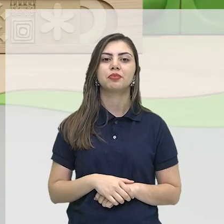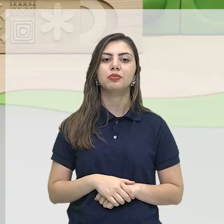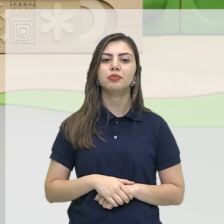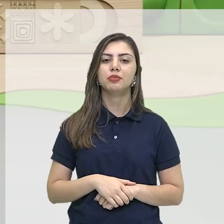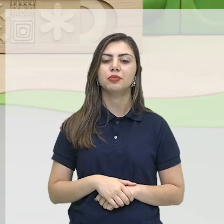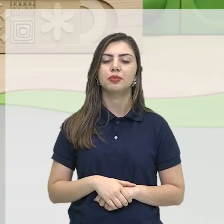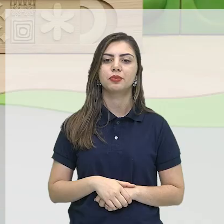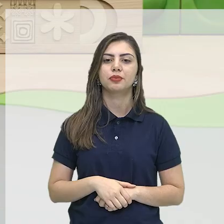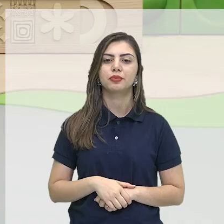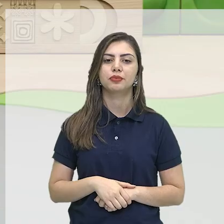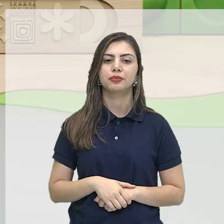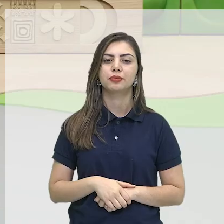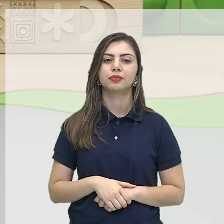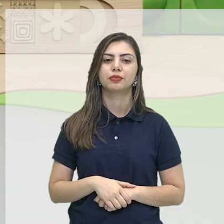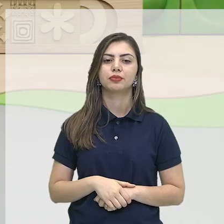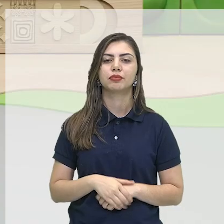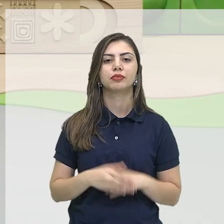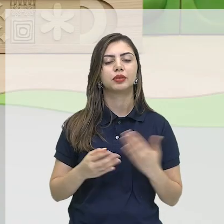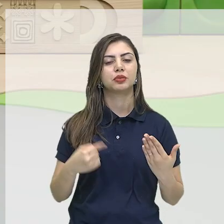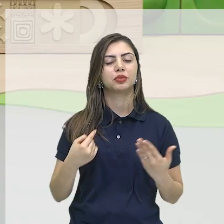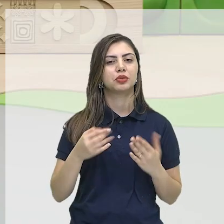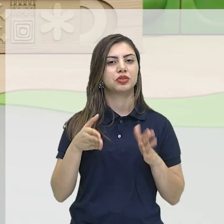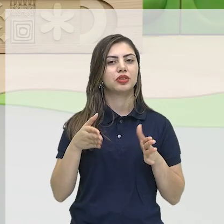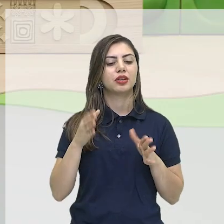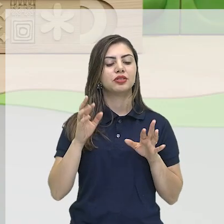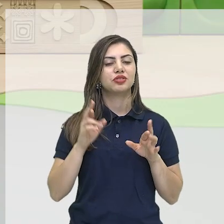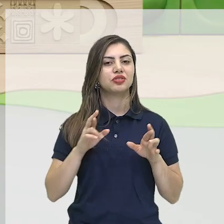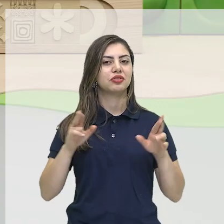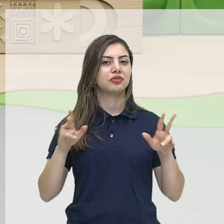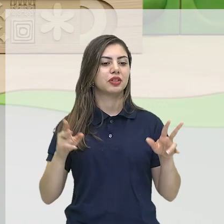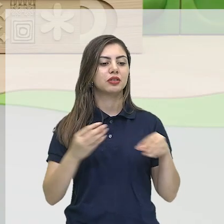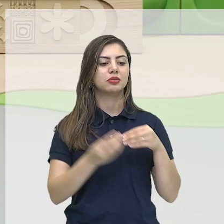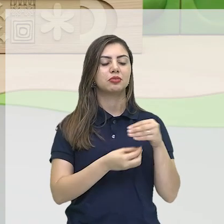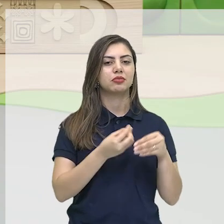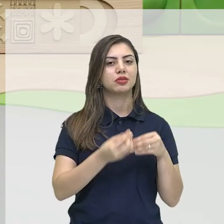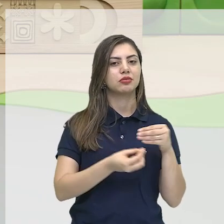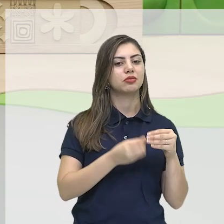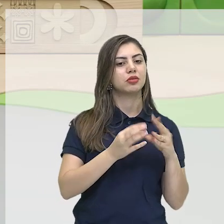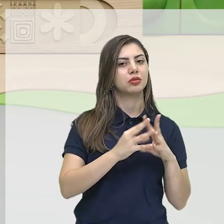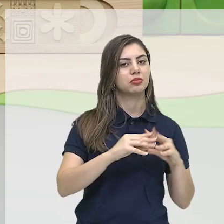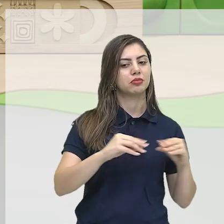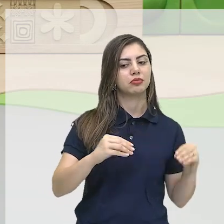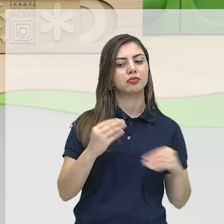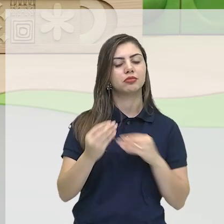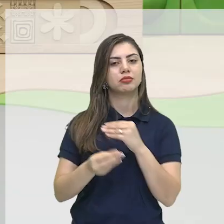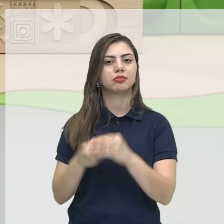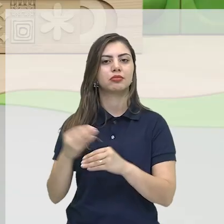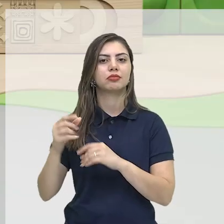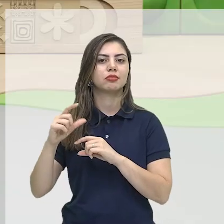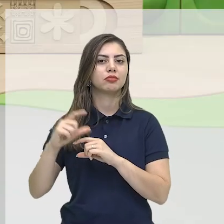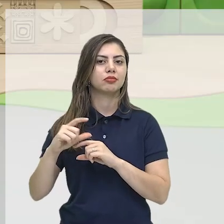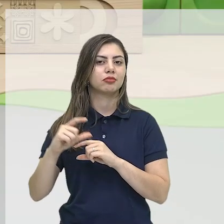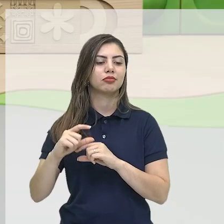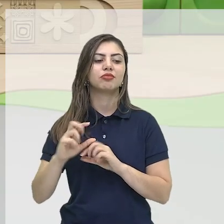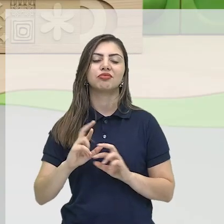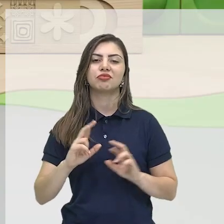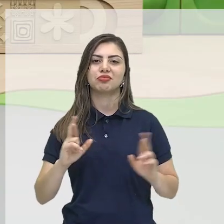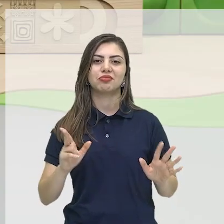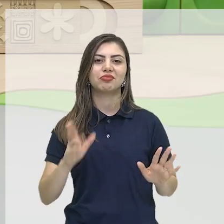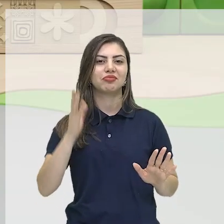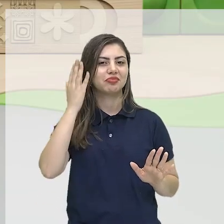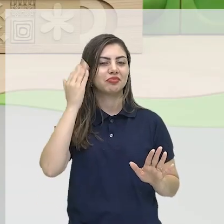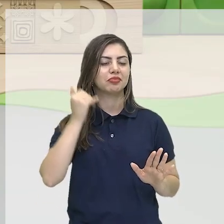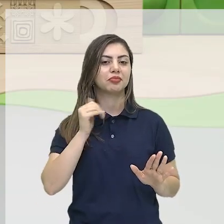diferenciá-las das misturas homogêneas, mas agora eu trago para vocês um momento de reflexão, né, que é o momento